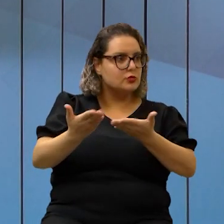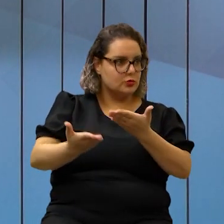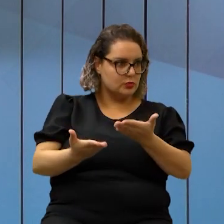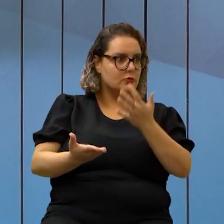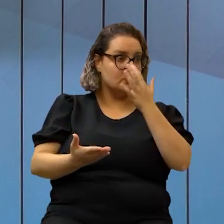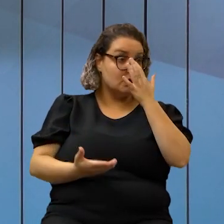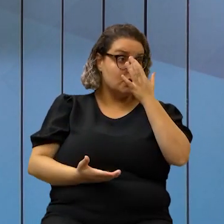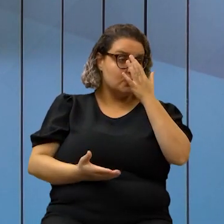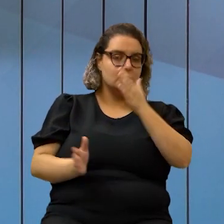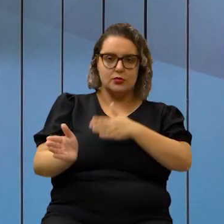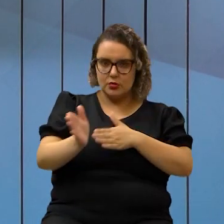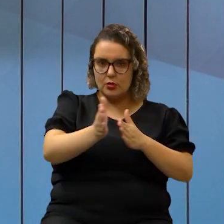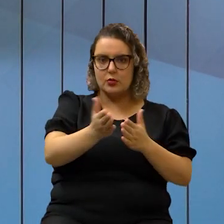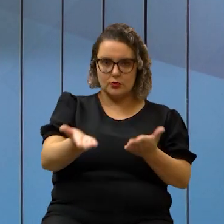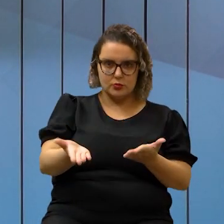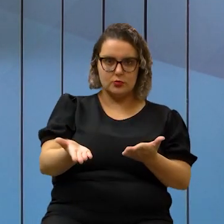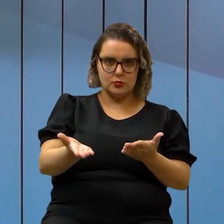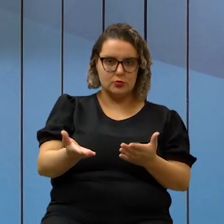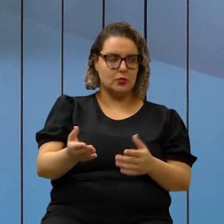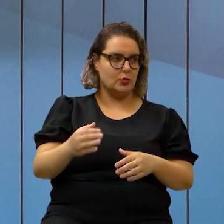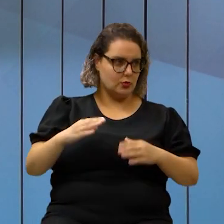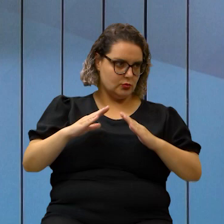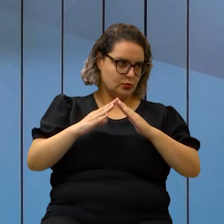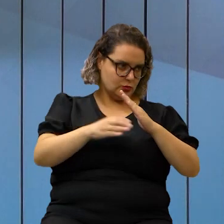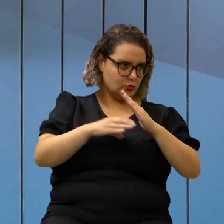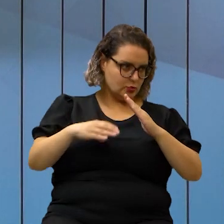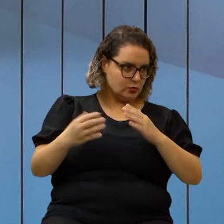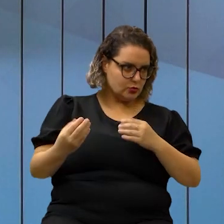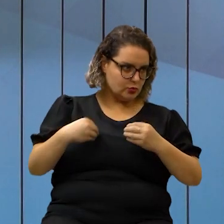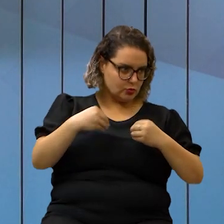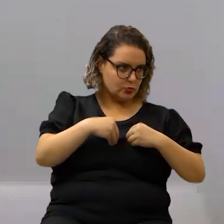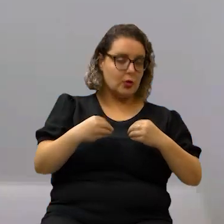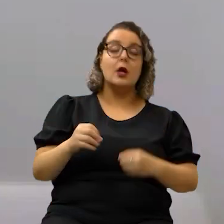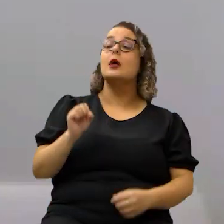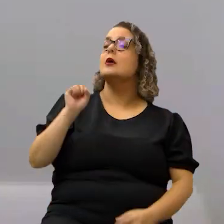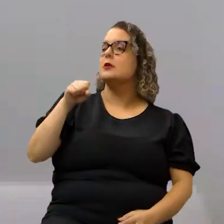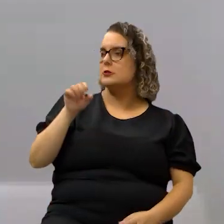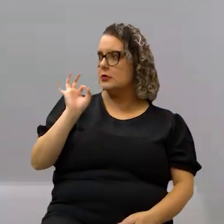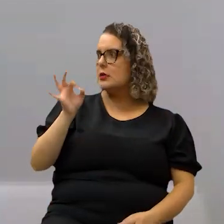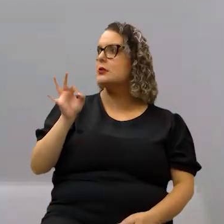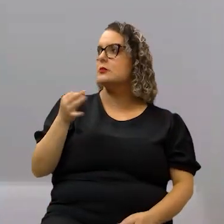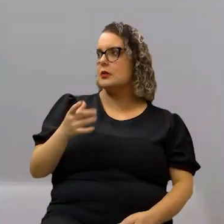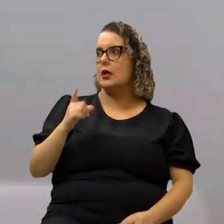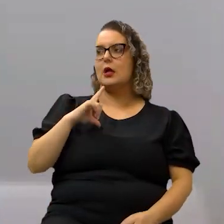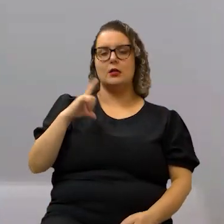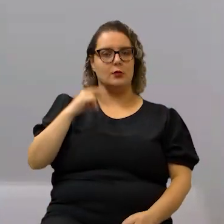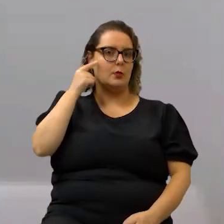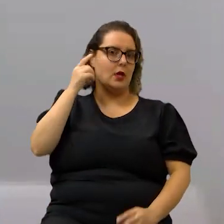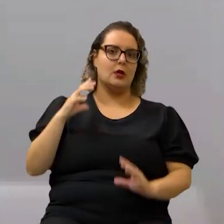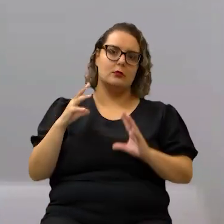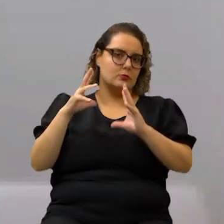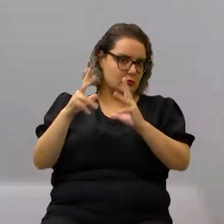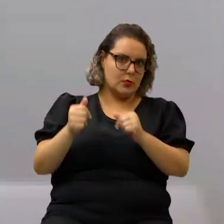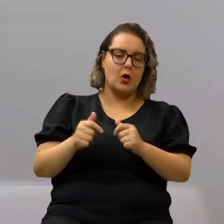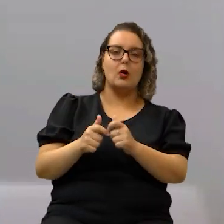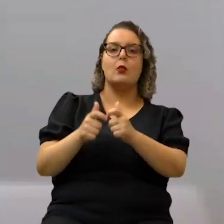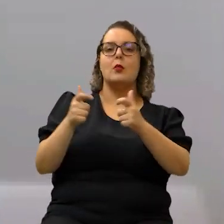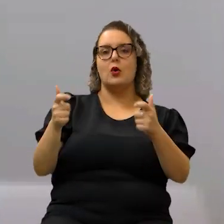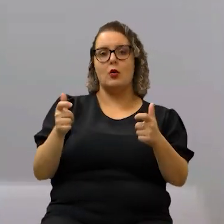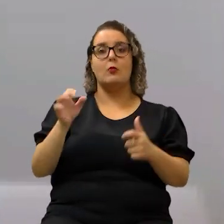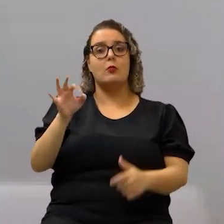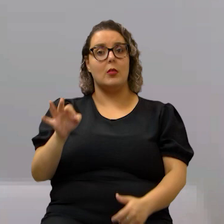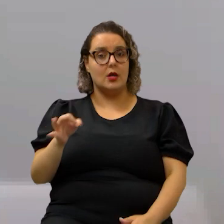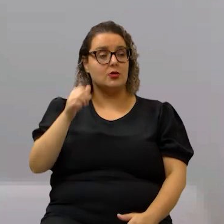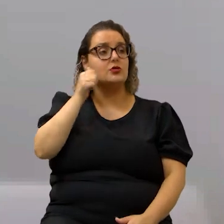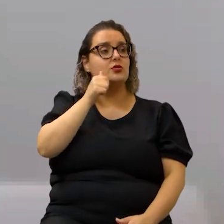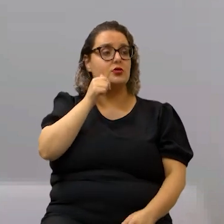de tratamento, né, de condução aí do caso clínico, é isso? É isso mesmo, existem linhas gerais, assim, então a